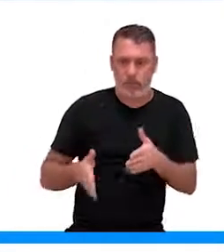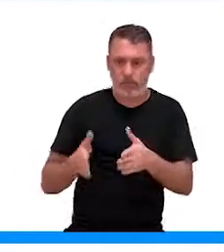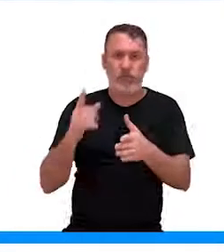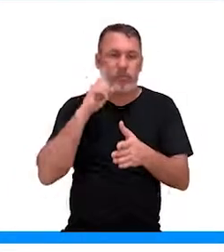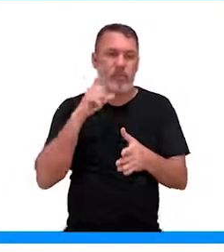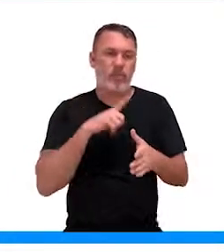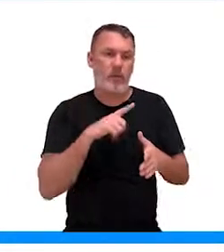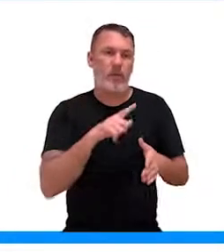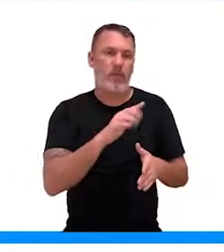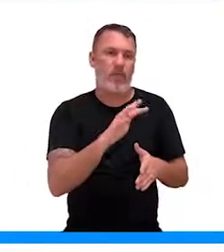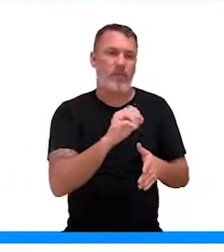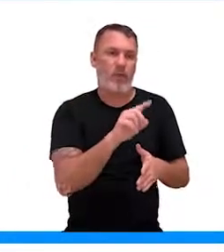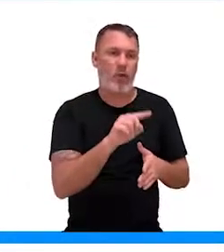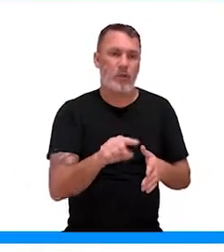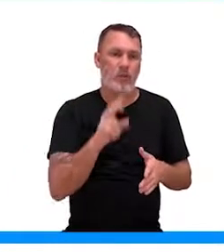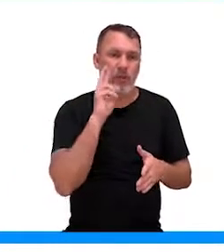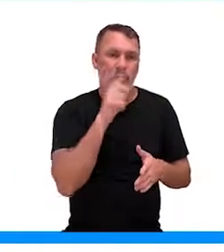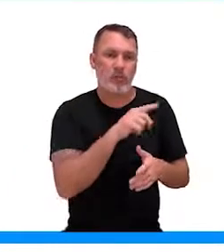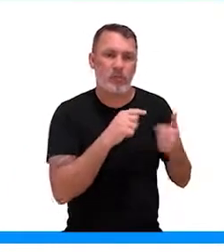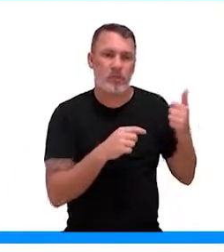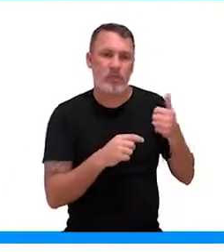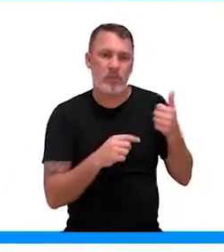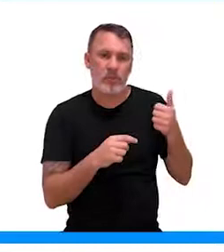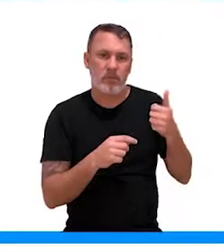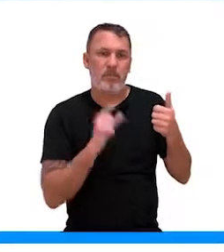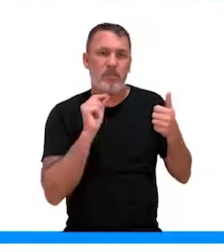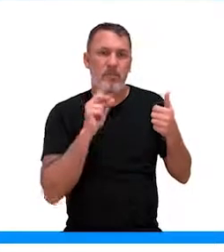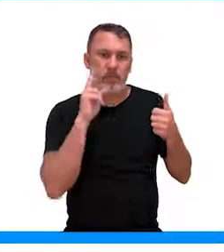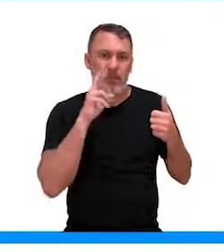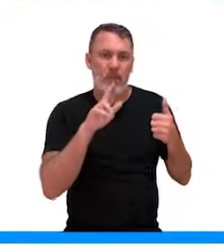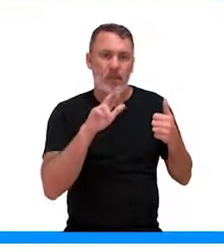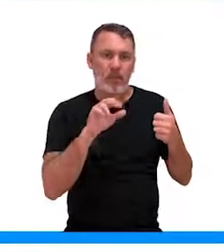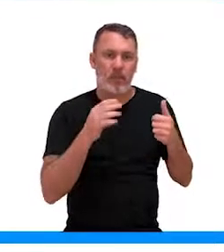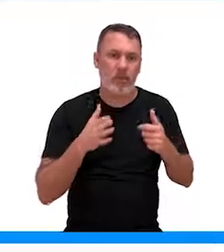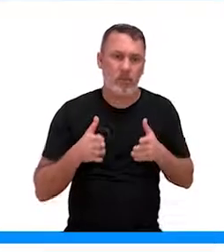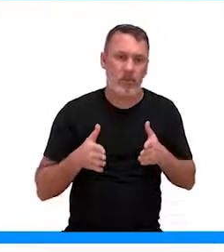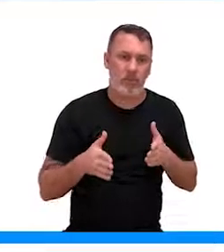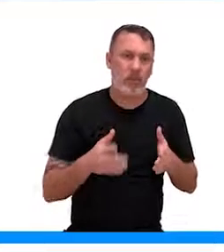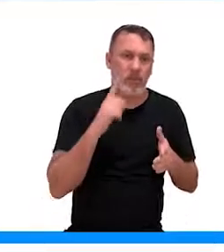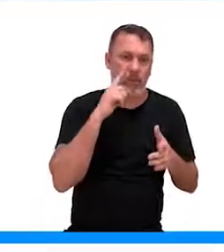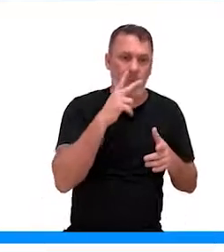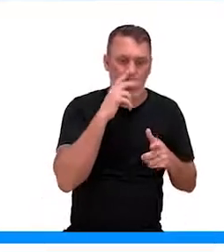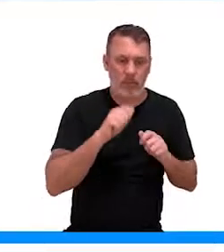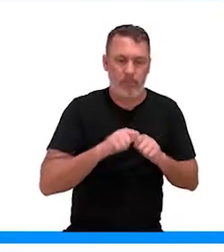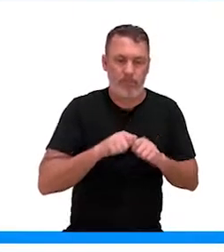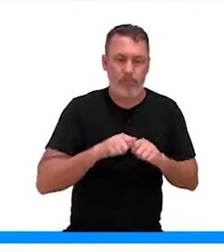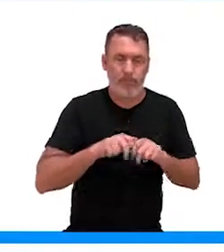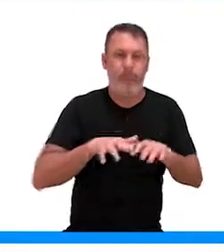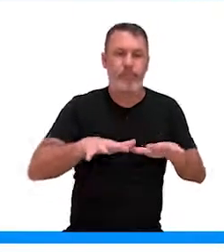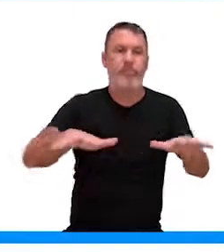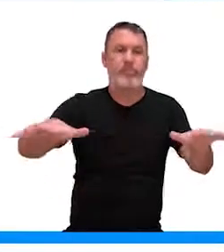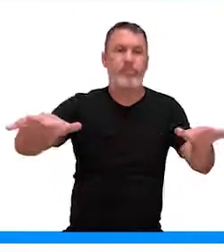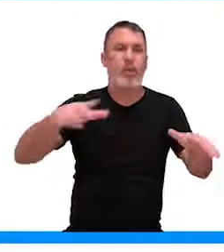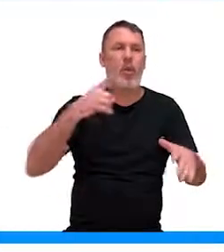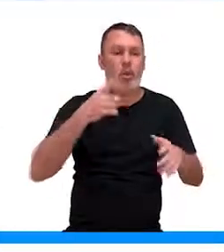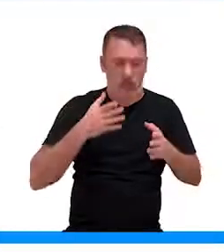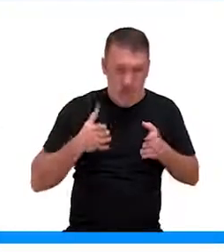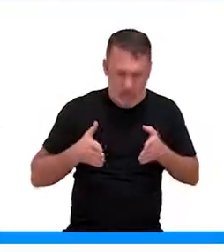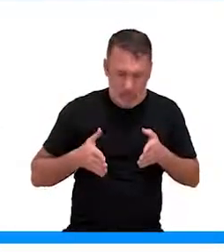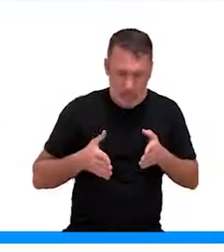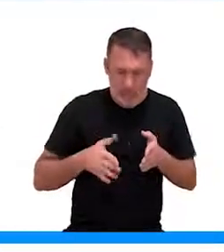Nós temos a foz deltaica. Você pode perceber que existe uma ramificação, tá,